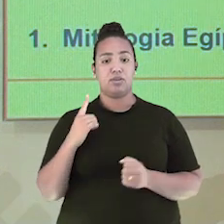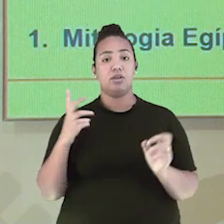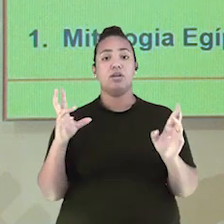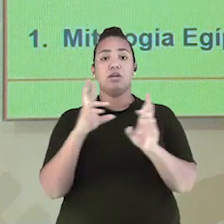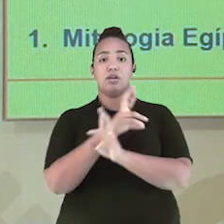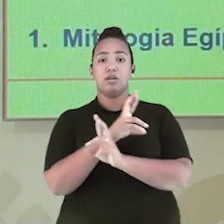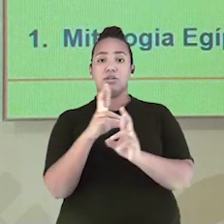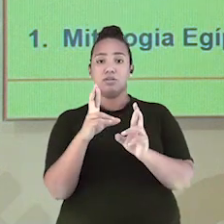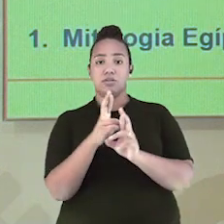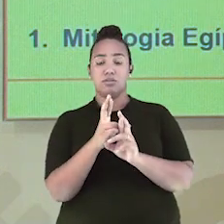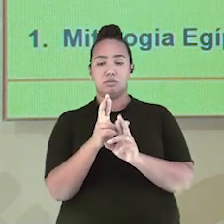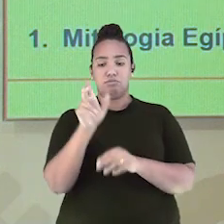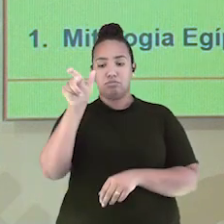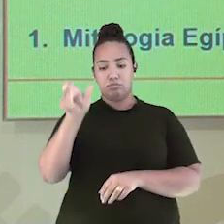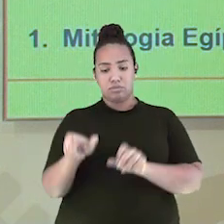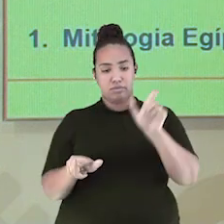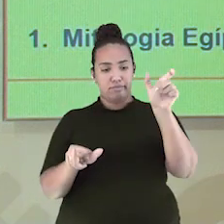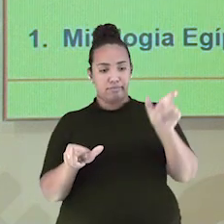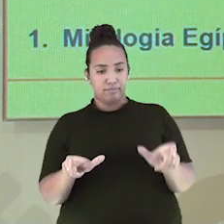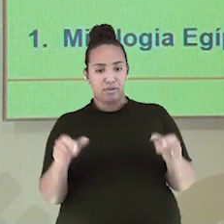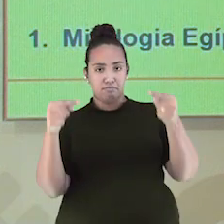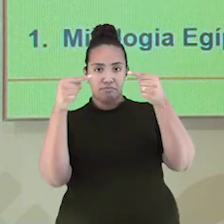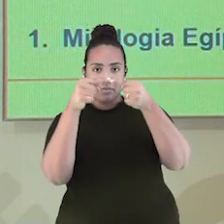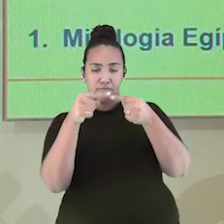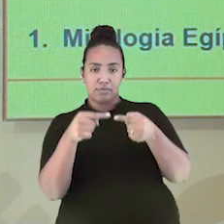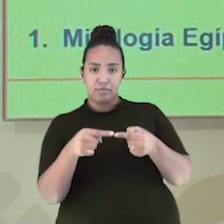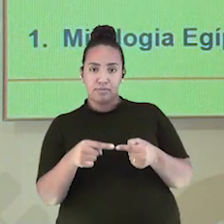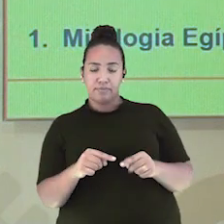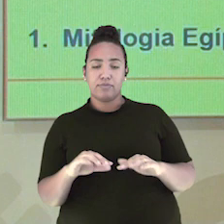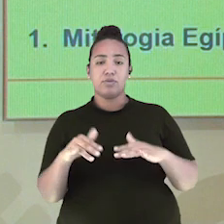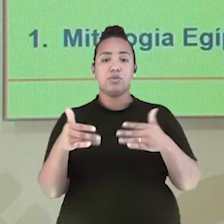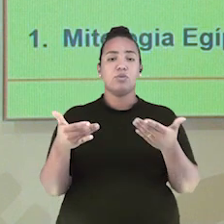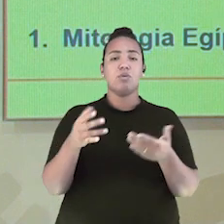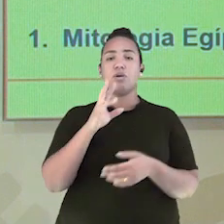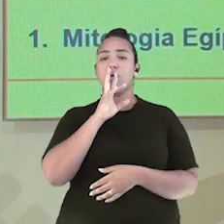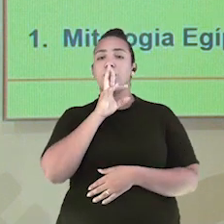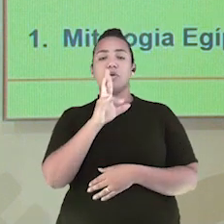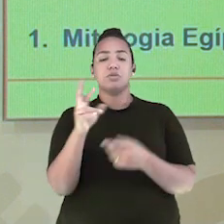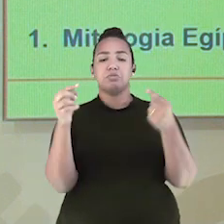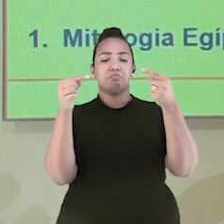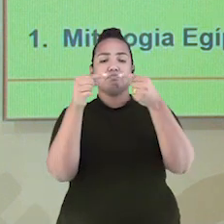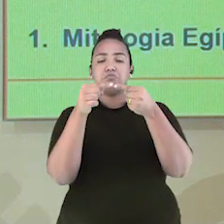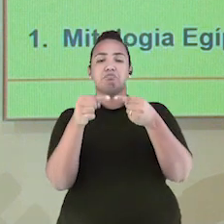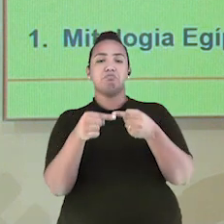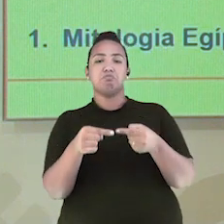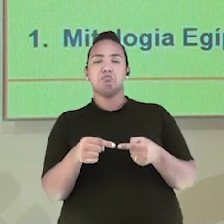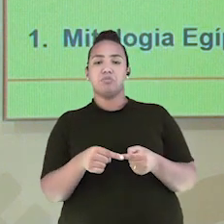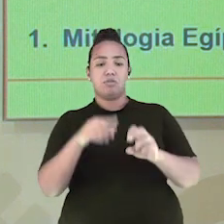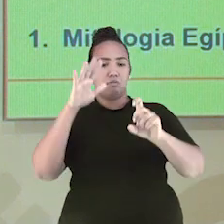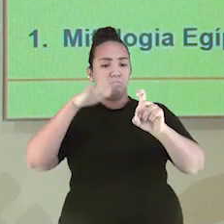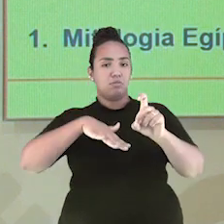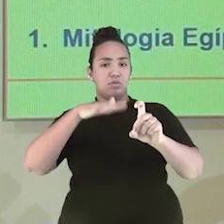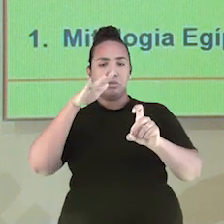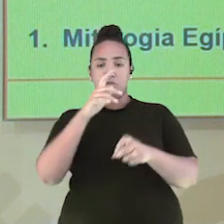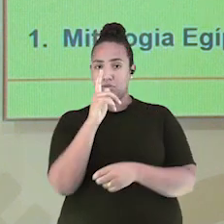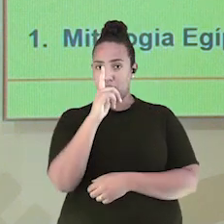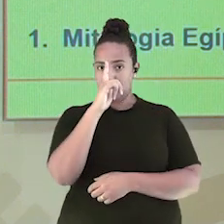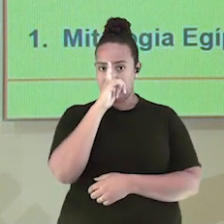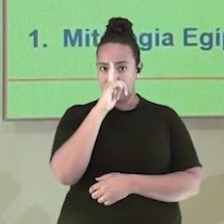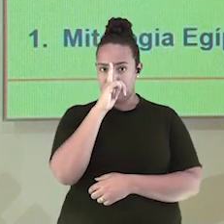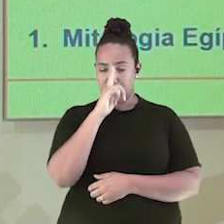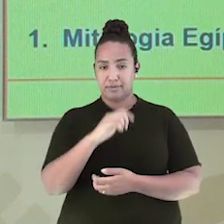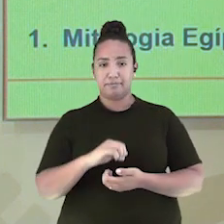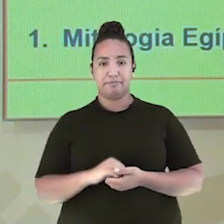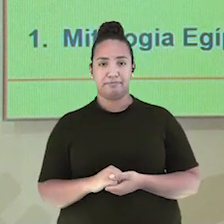vamos relacionar com o significado que está aqui do lado. Em qual respostas você acha que se encaixa a mitologia